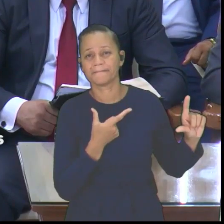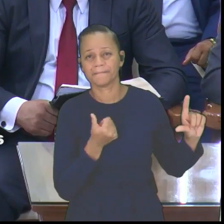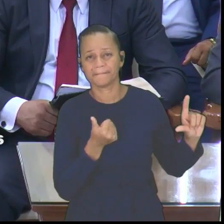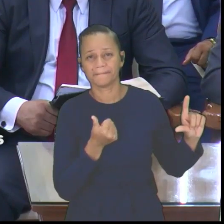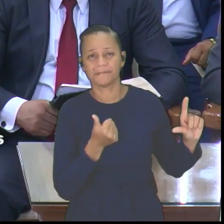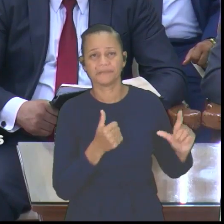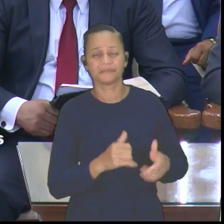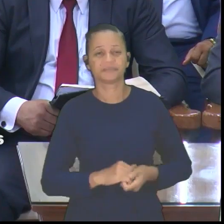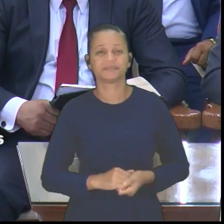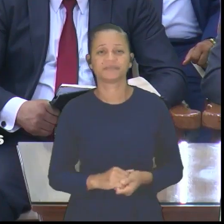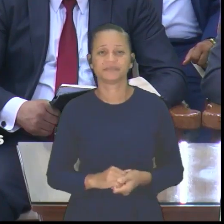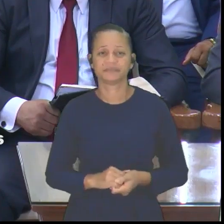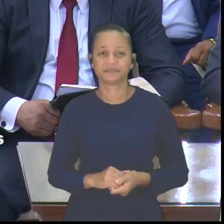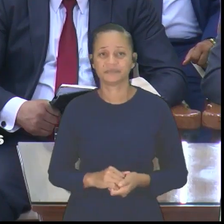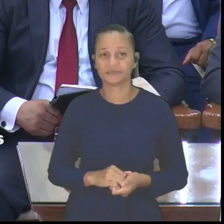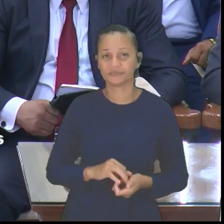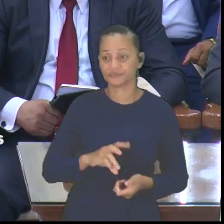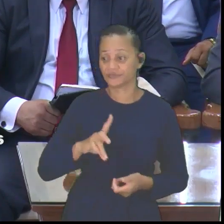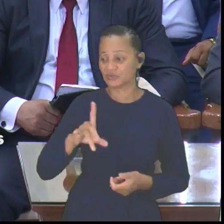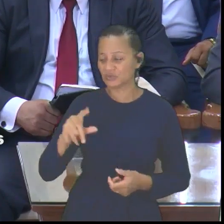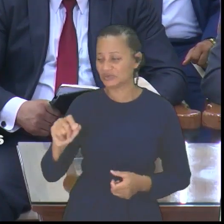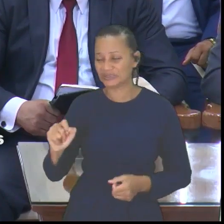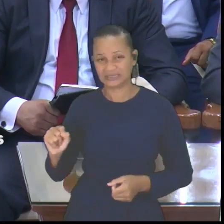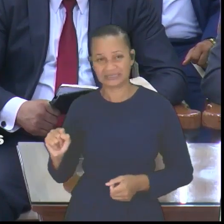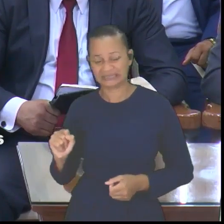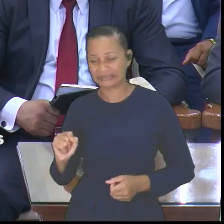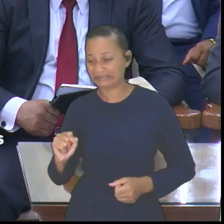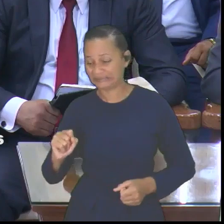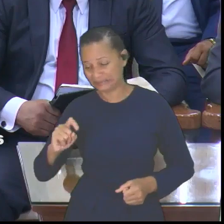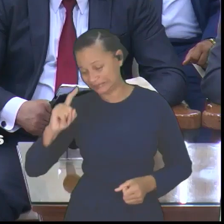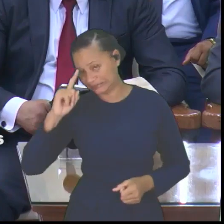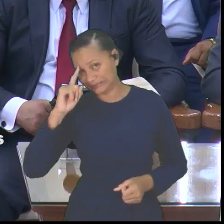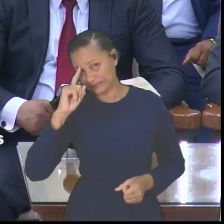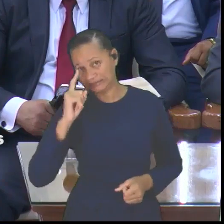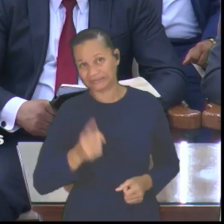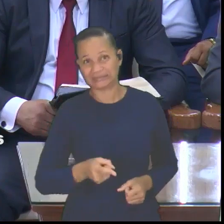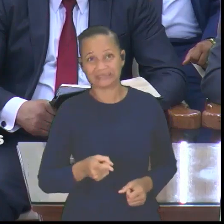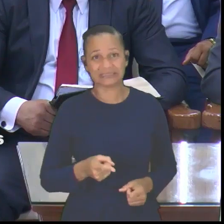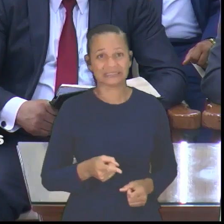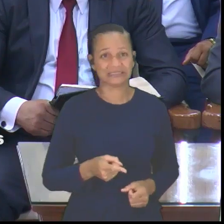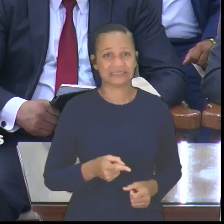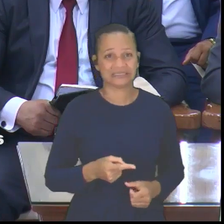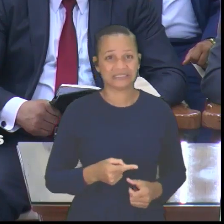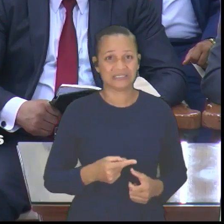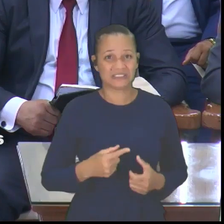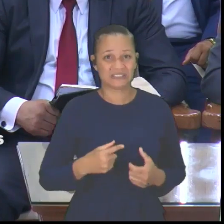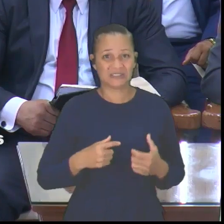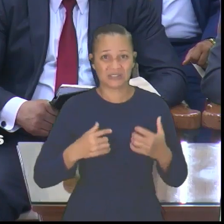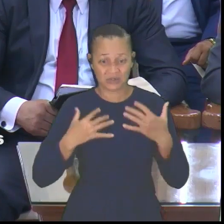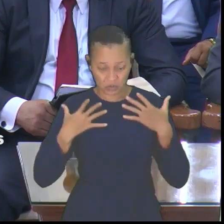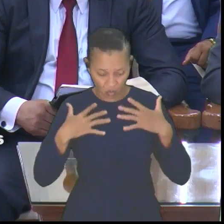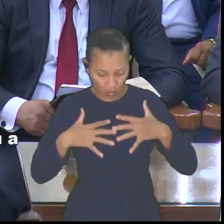21. E num dia designado, que a Bíblia não diz, vestindo